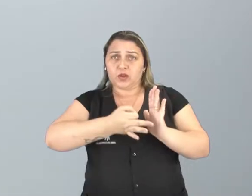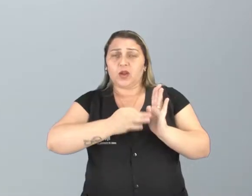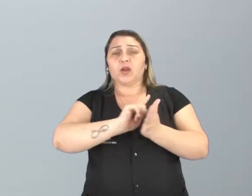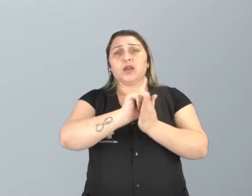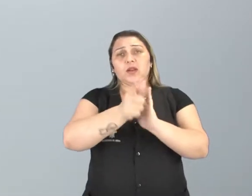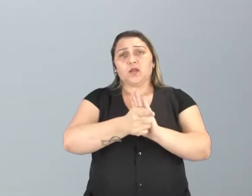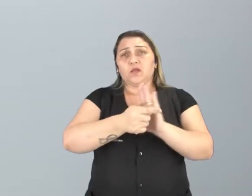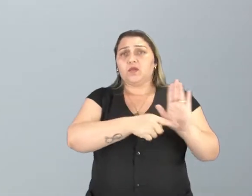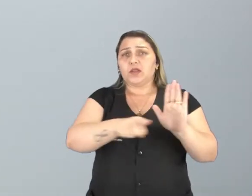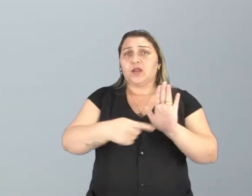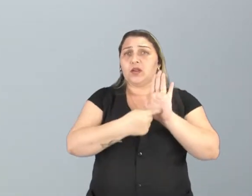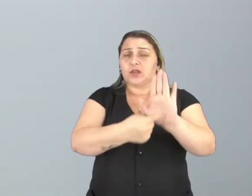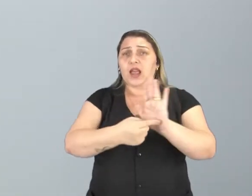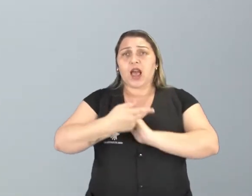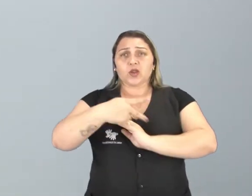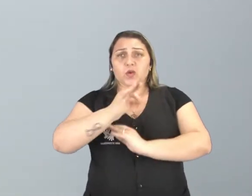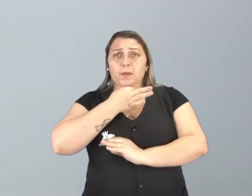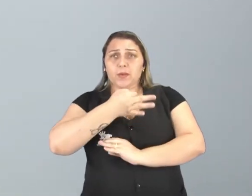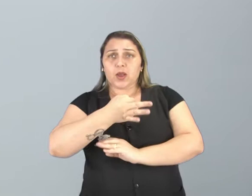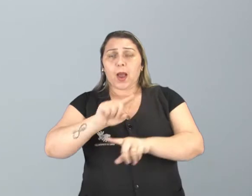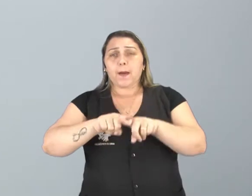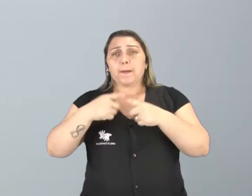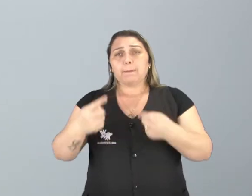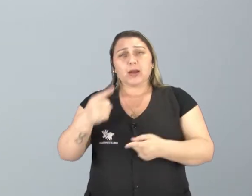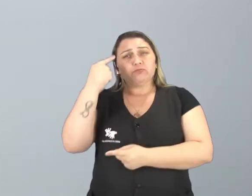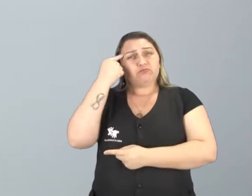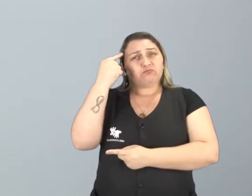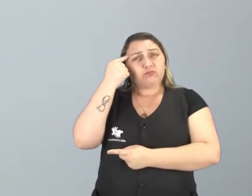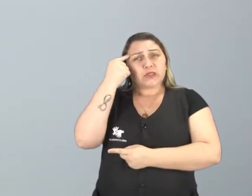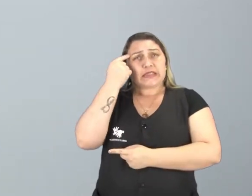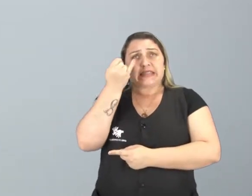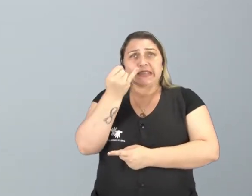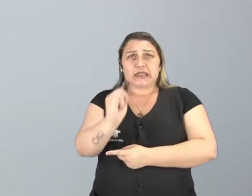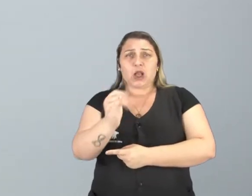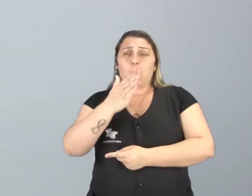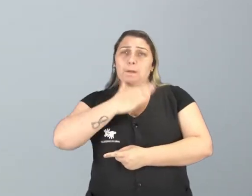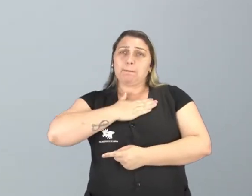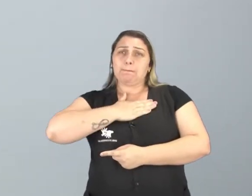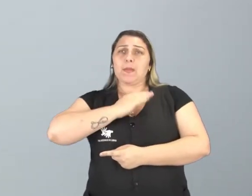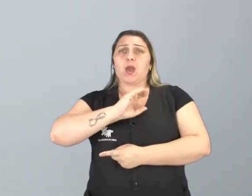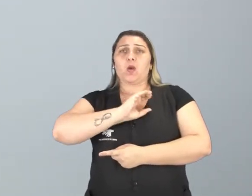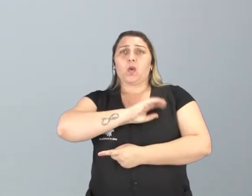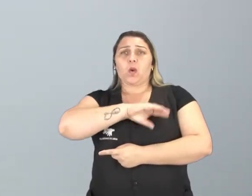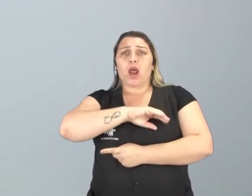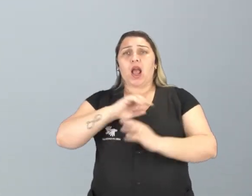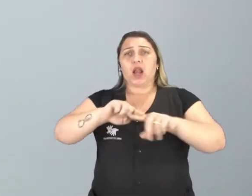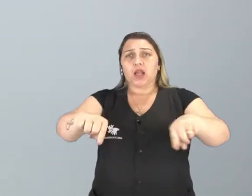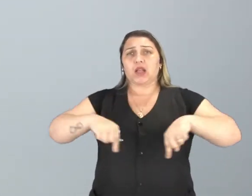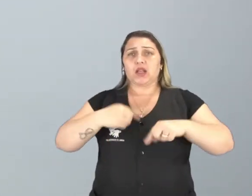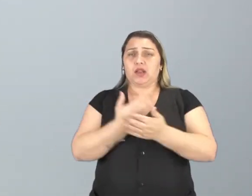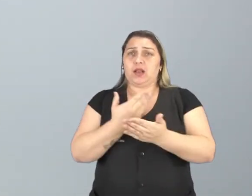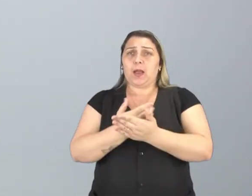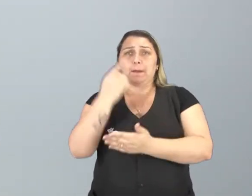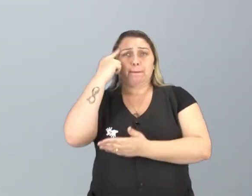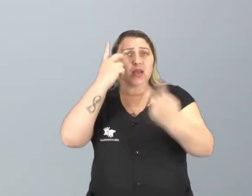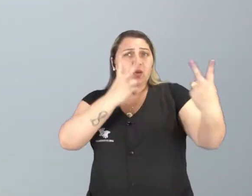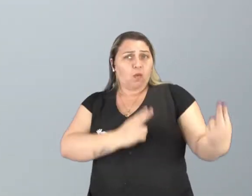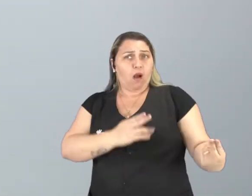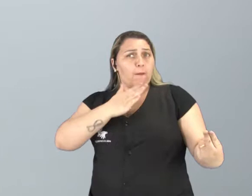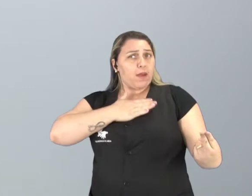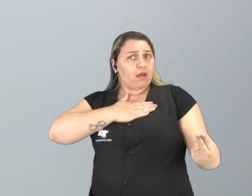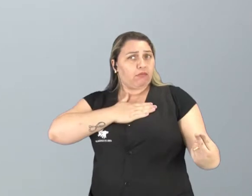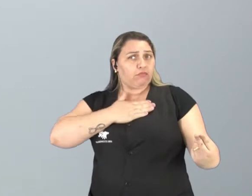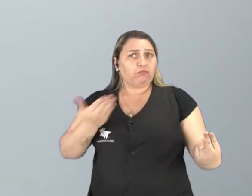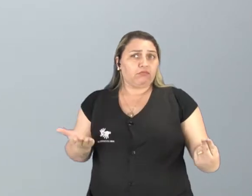gênero textual que você vai apresentar a sua opinião. Mas pense bem, será que o meu colega na sala de aula, ele